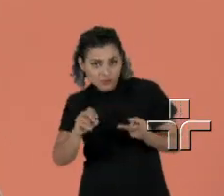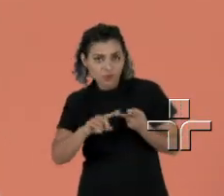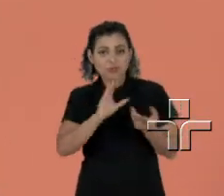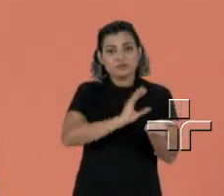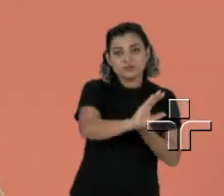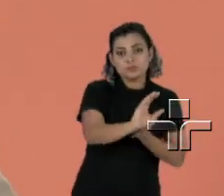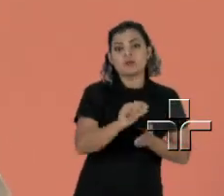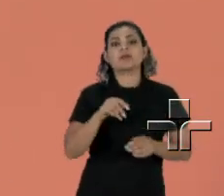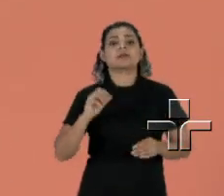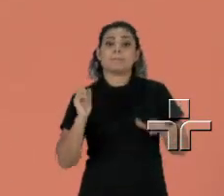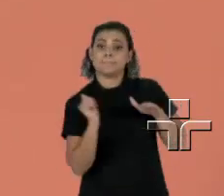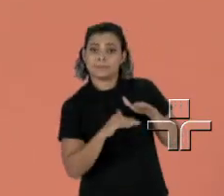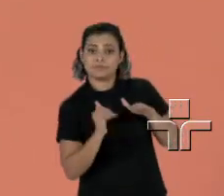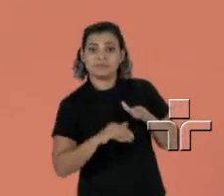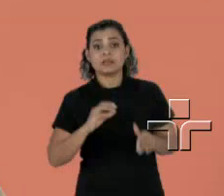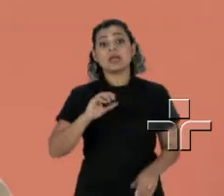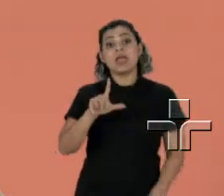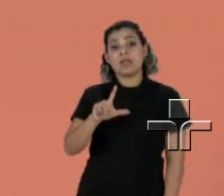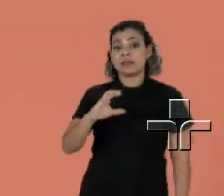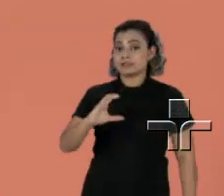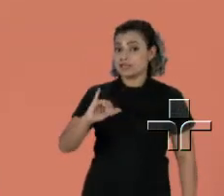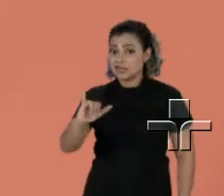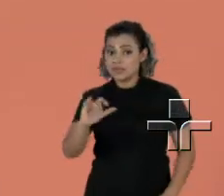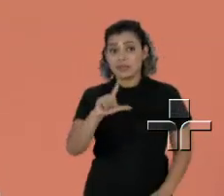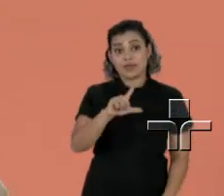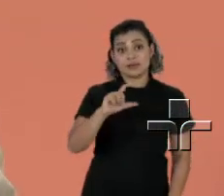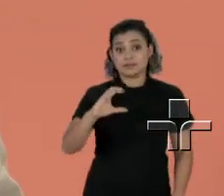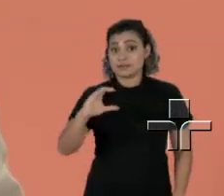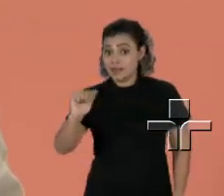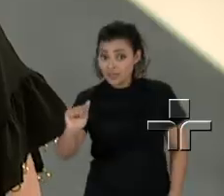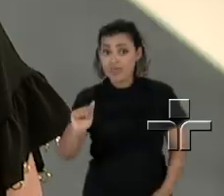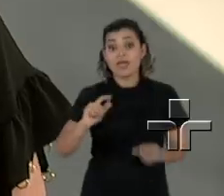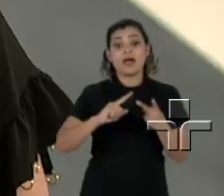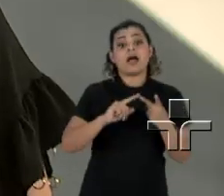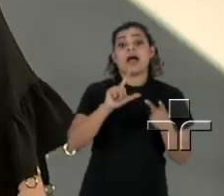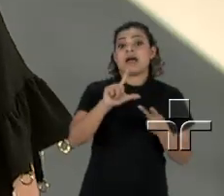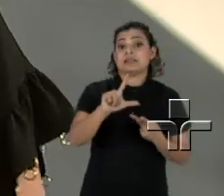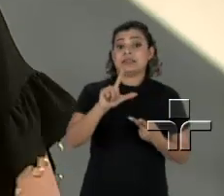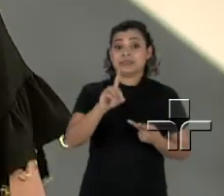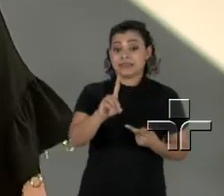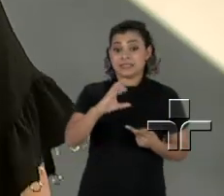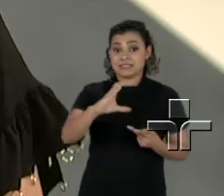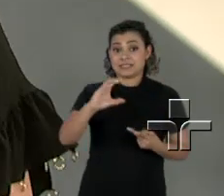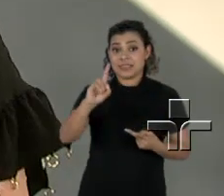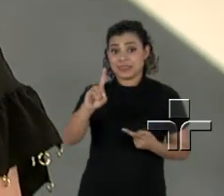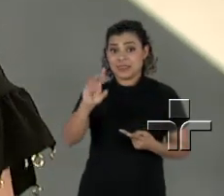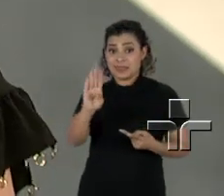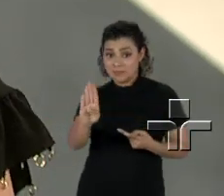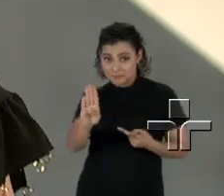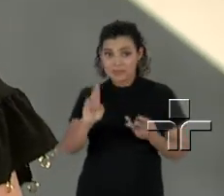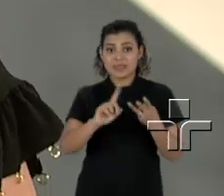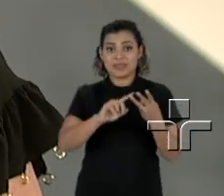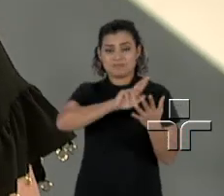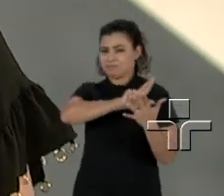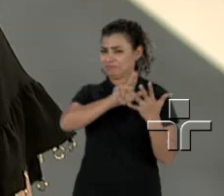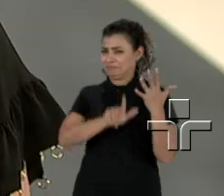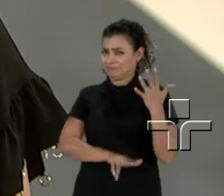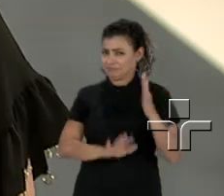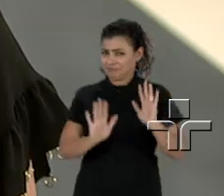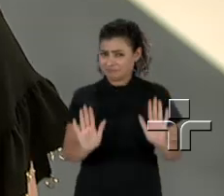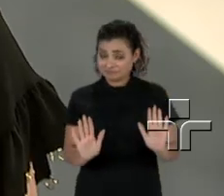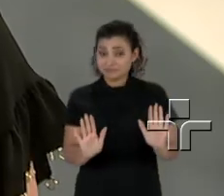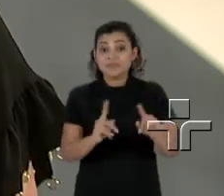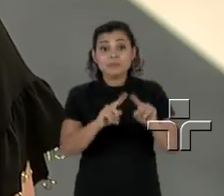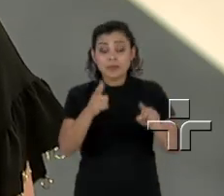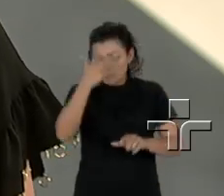previdência cblc e lc-a e por aí vai olha tem que tratar tempo para traduzir todas agora só gente muito